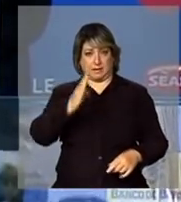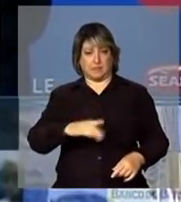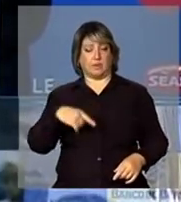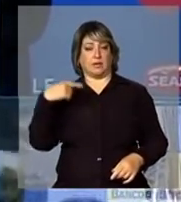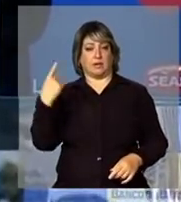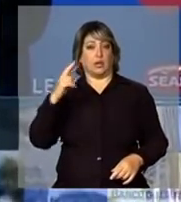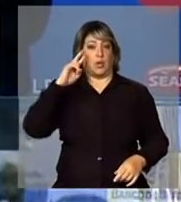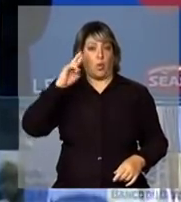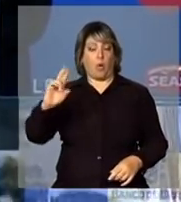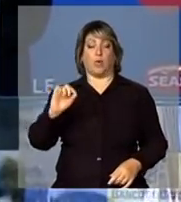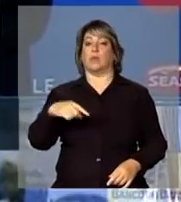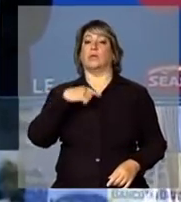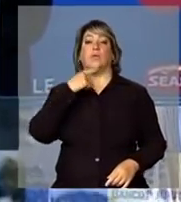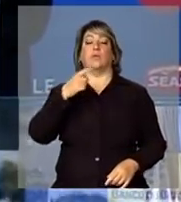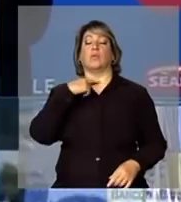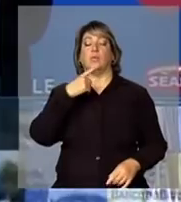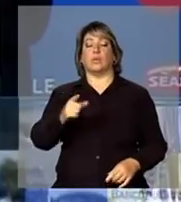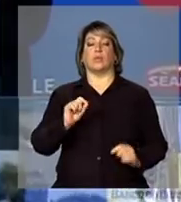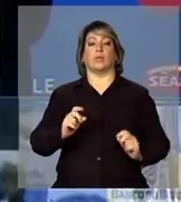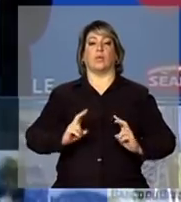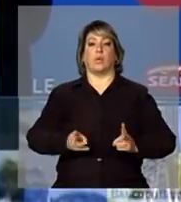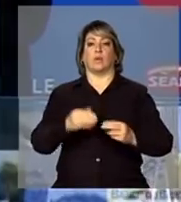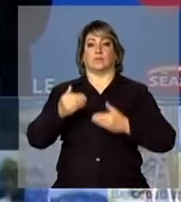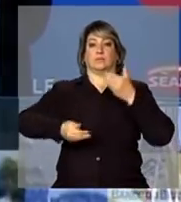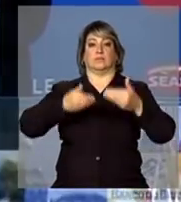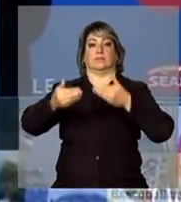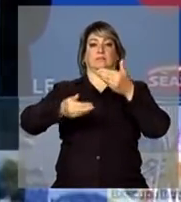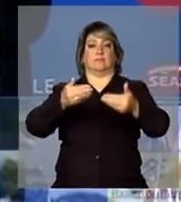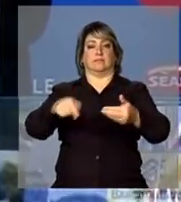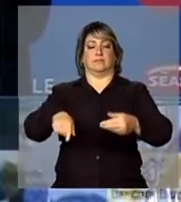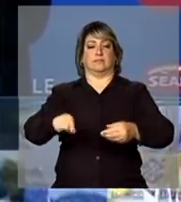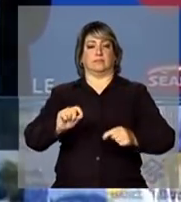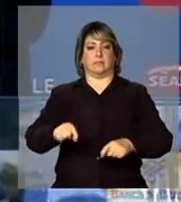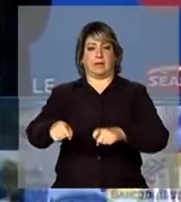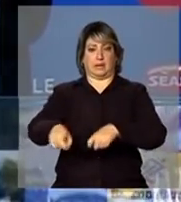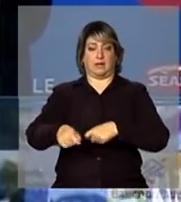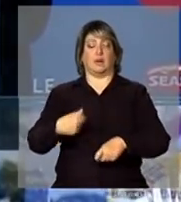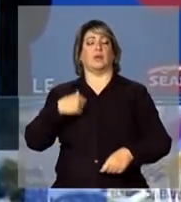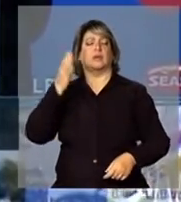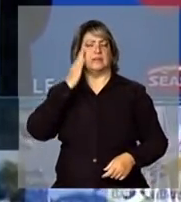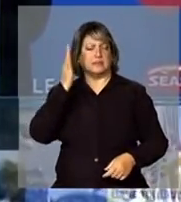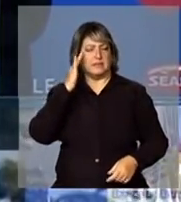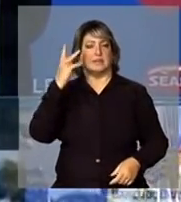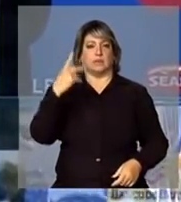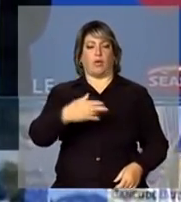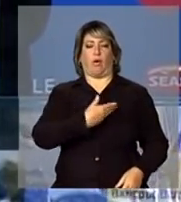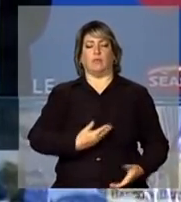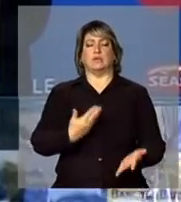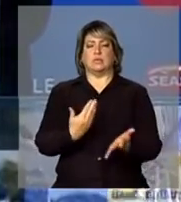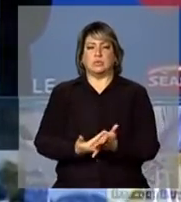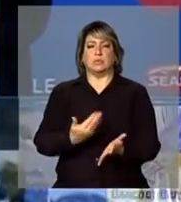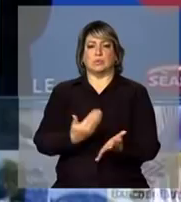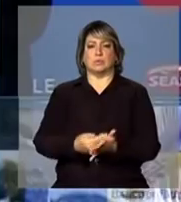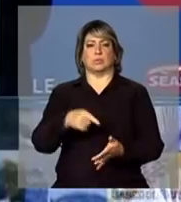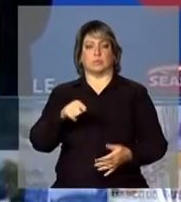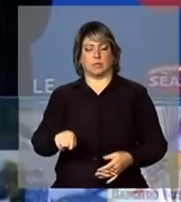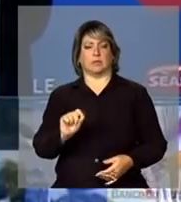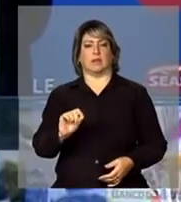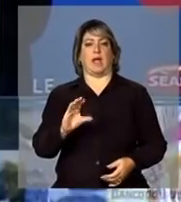capaz de acompanhar a modernização da agricultura. Sei que o seu governo está estudando o caso e